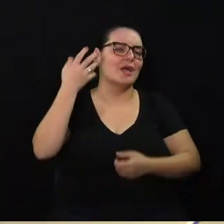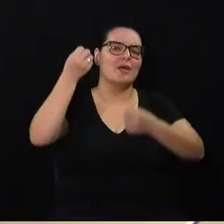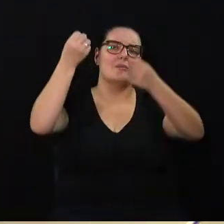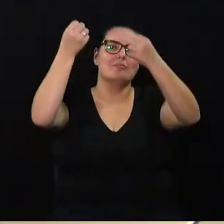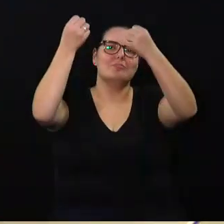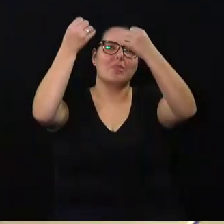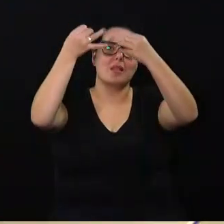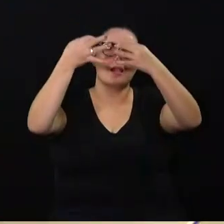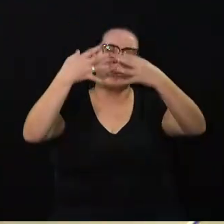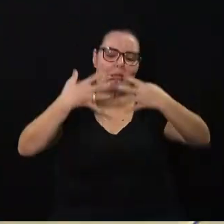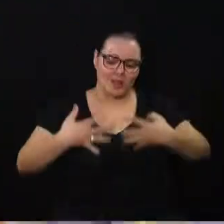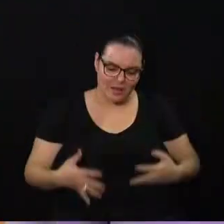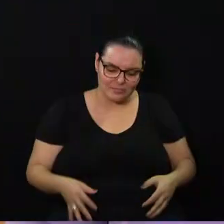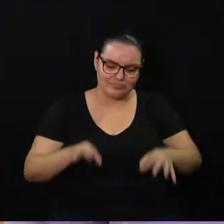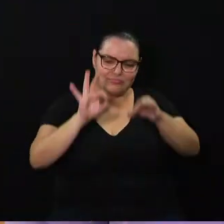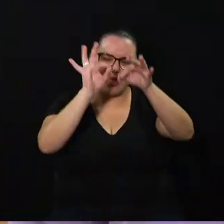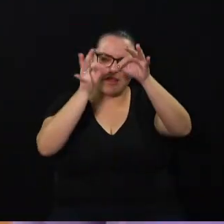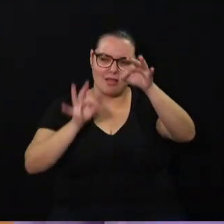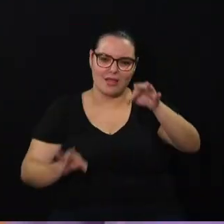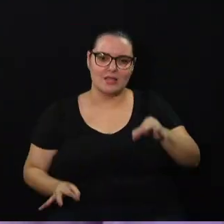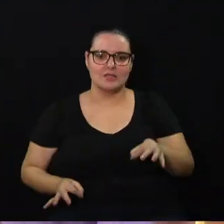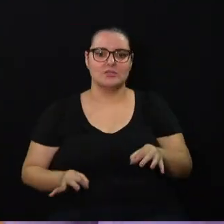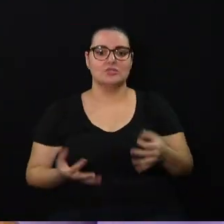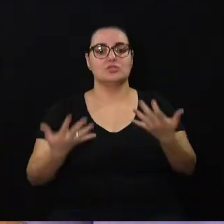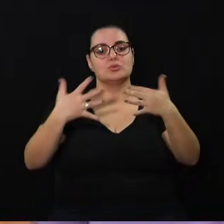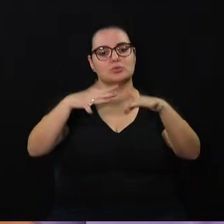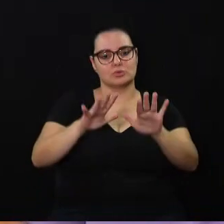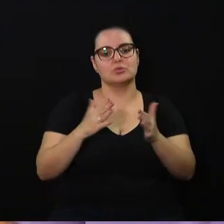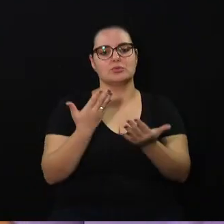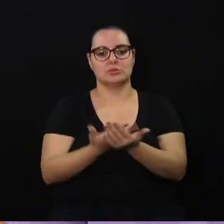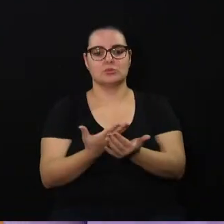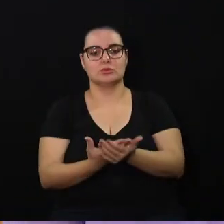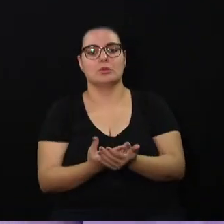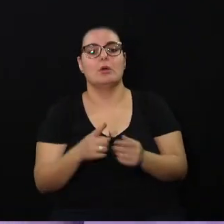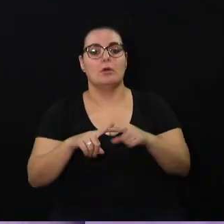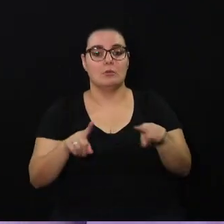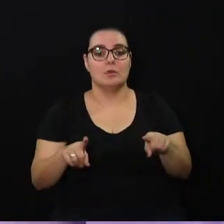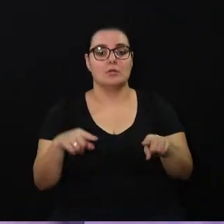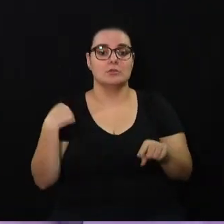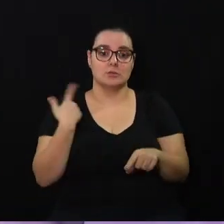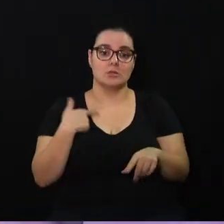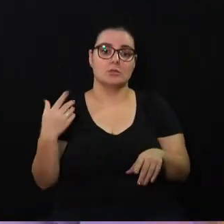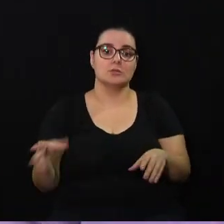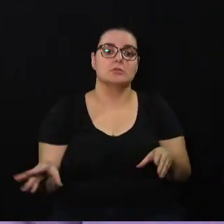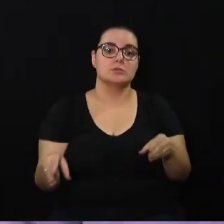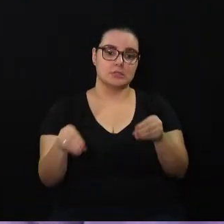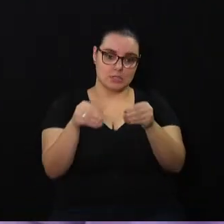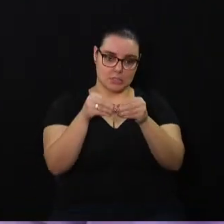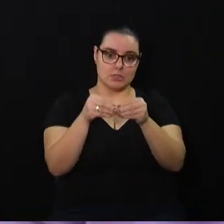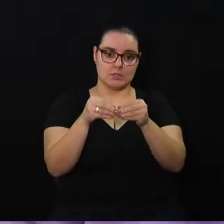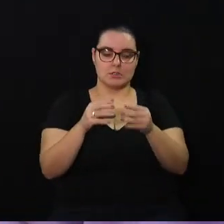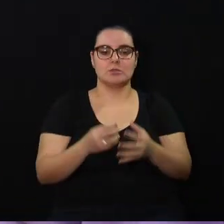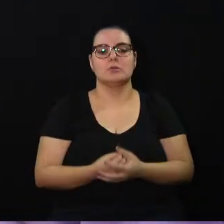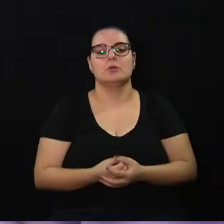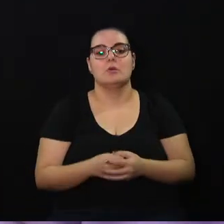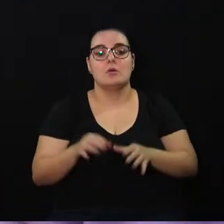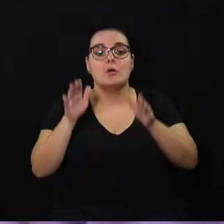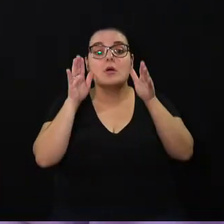da criança com o autismo é mas a gente é resolveu focar